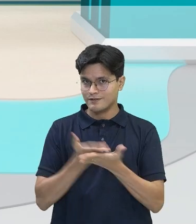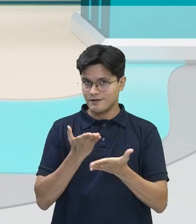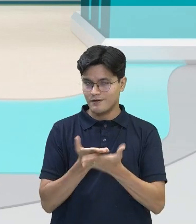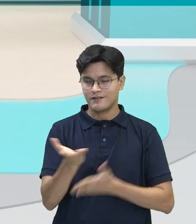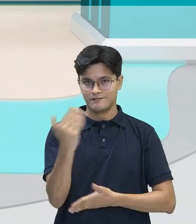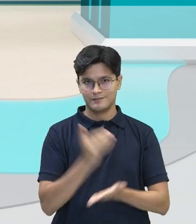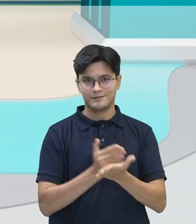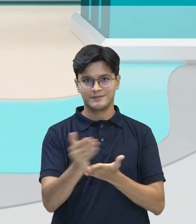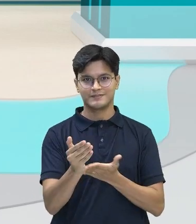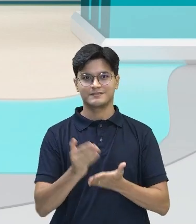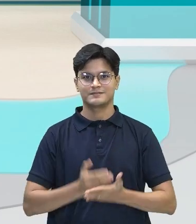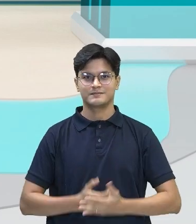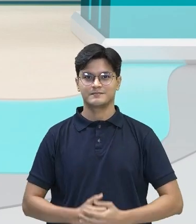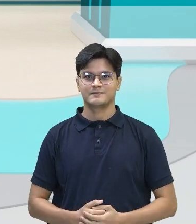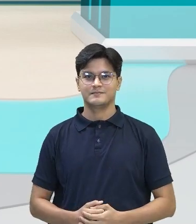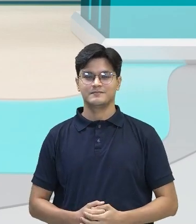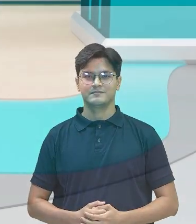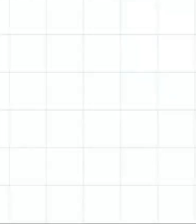começar.